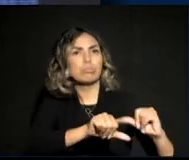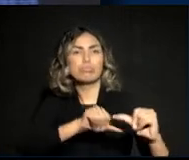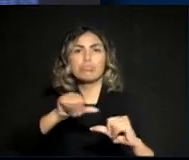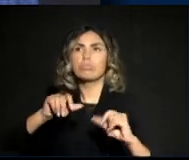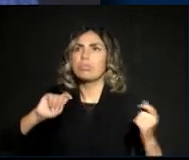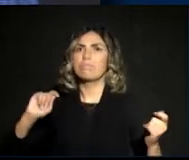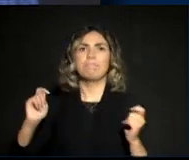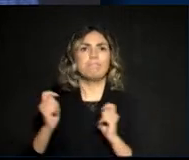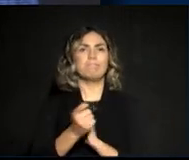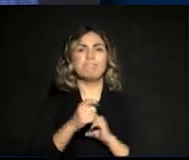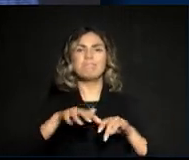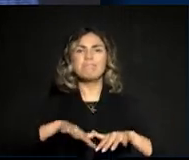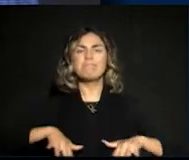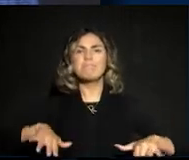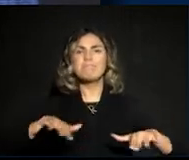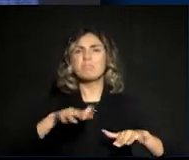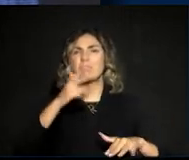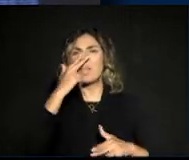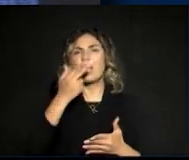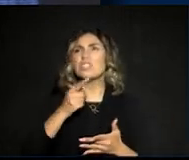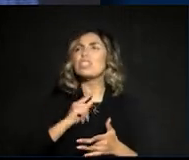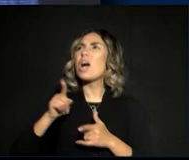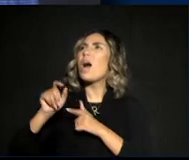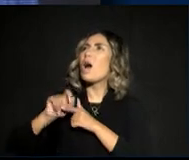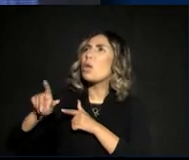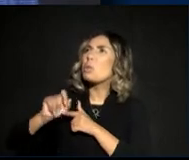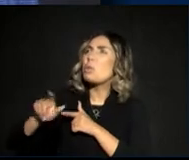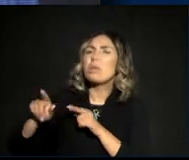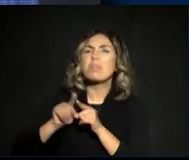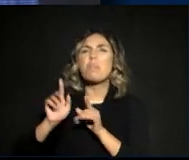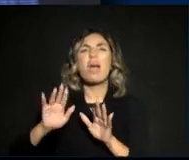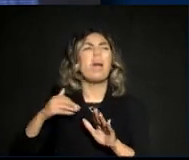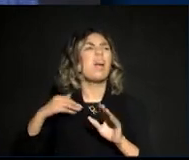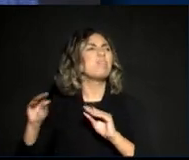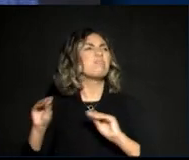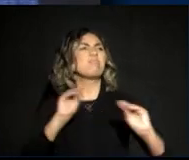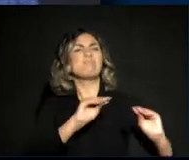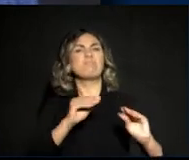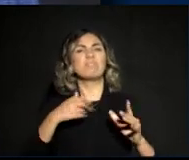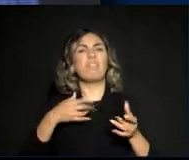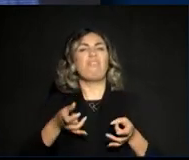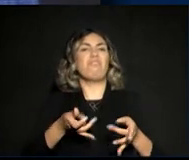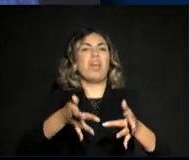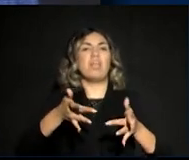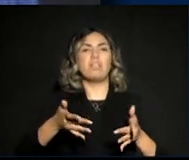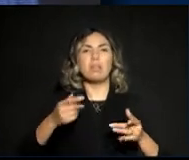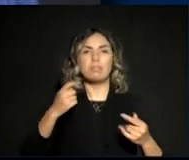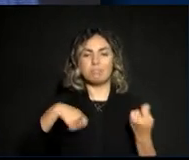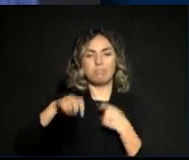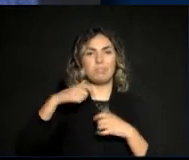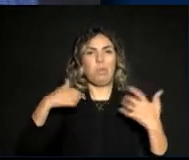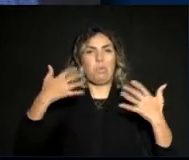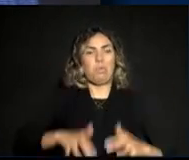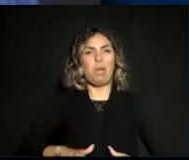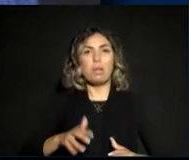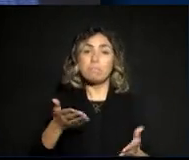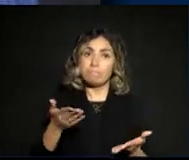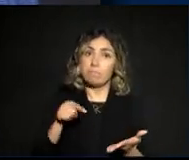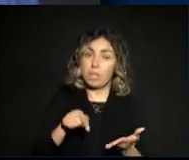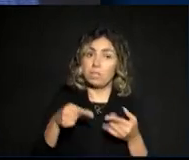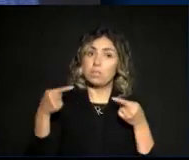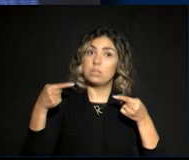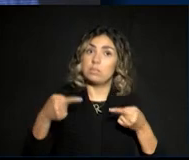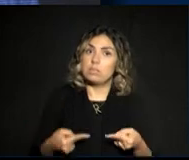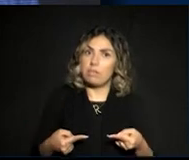mais comum no centro da cidade não seja nenhum aluga-se e nem o passa-se o ponto você fica imerso nesse desafio você